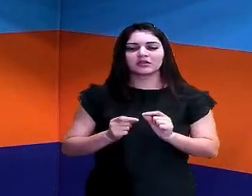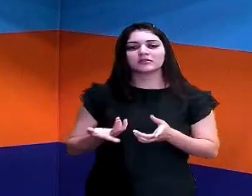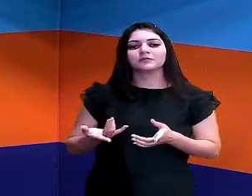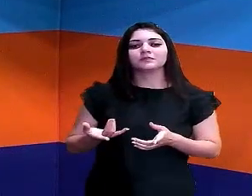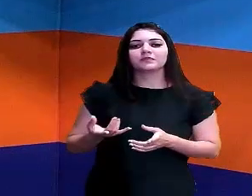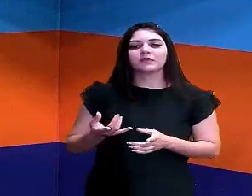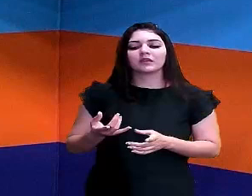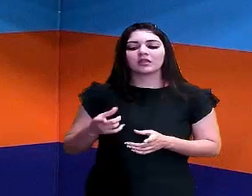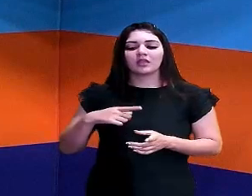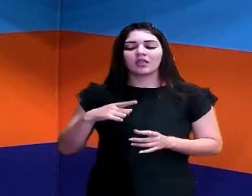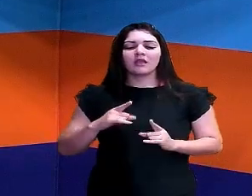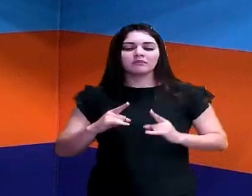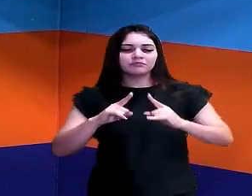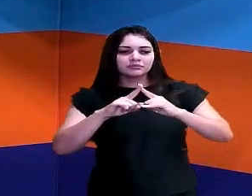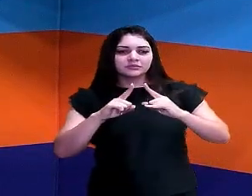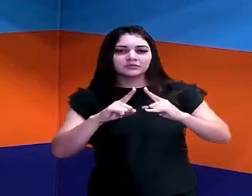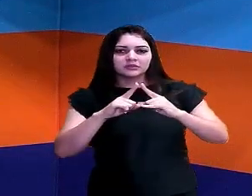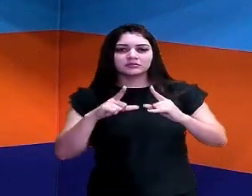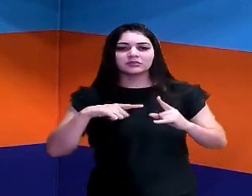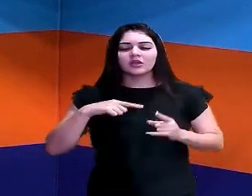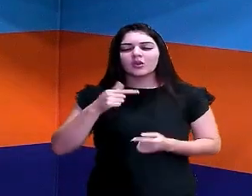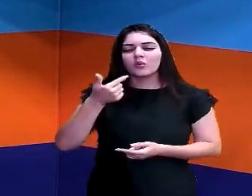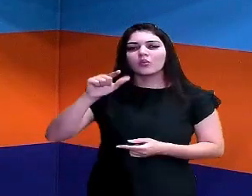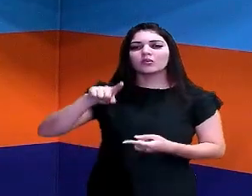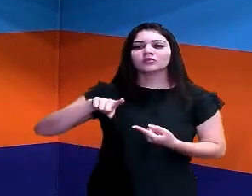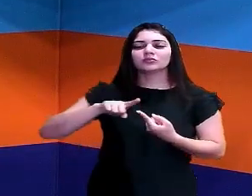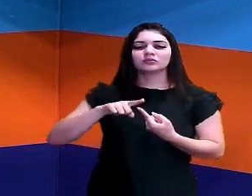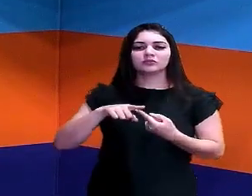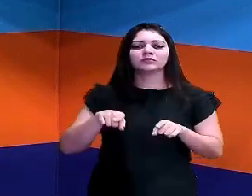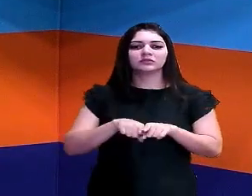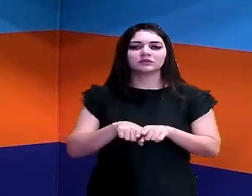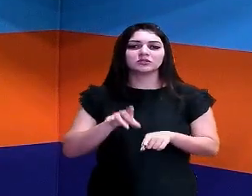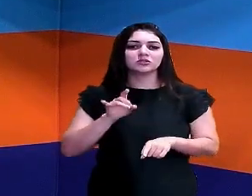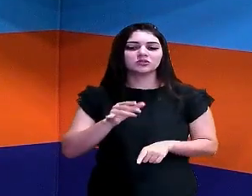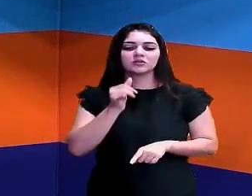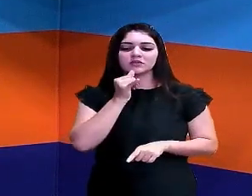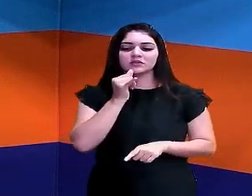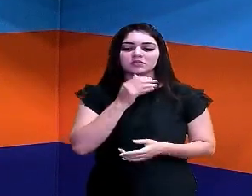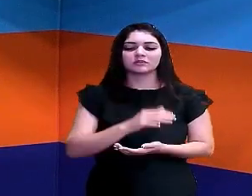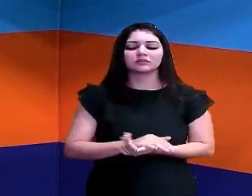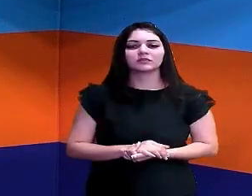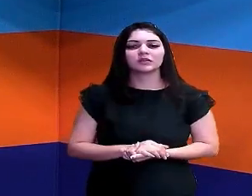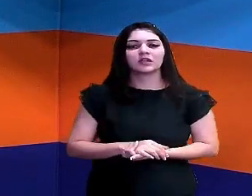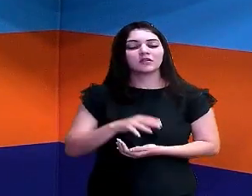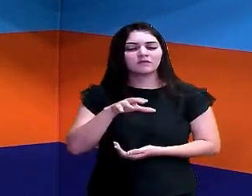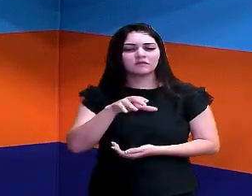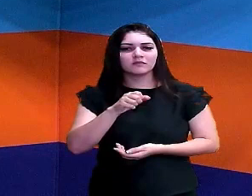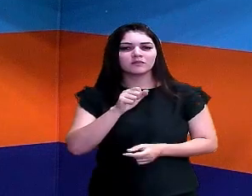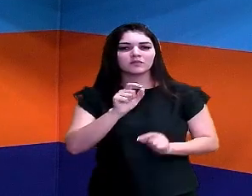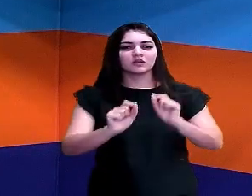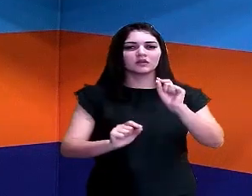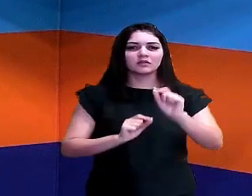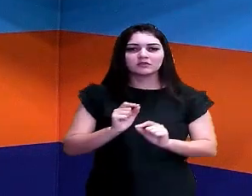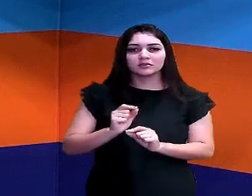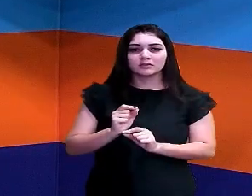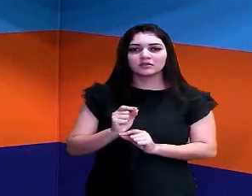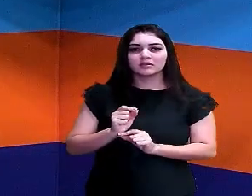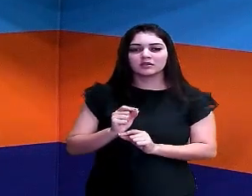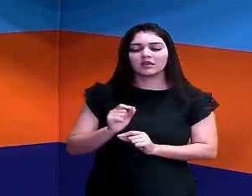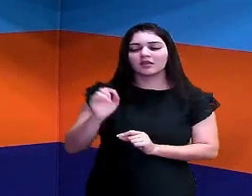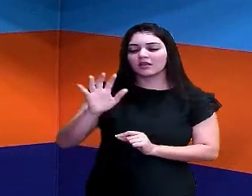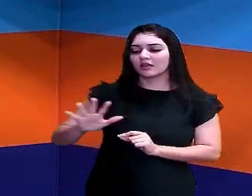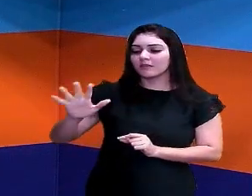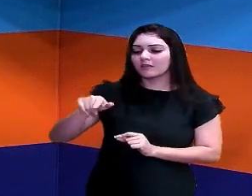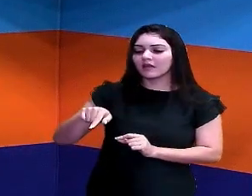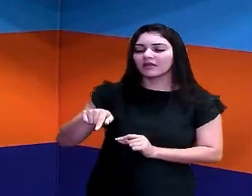pirâmide, e tem os outros também, né? Que são exemplos. E aí eu vou pegar o meu sólido